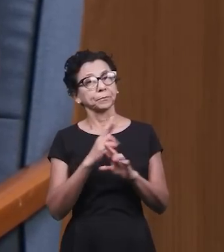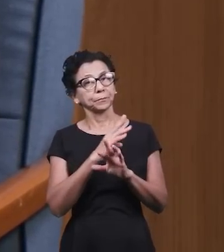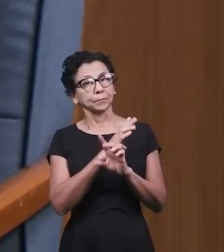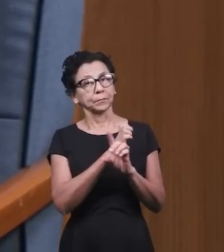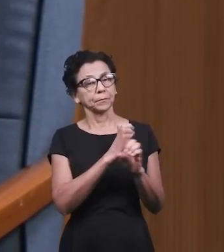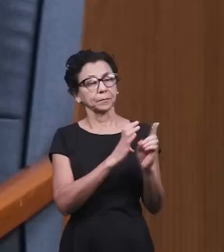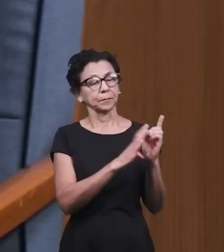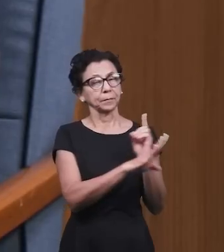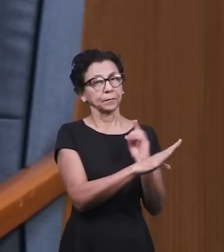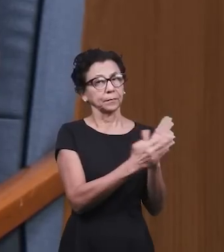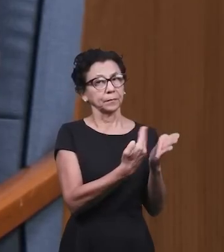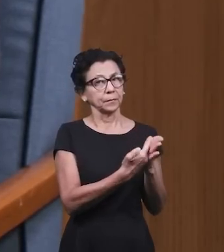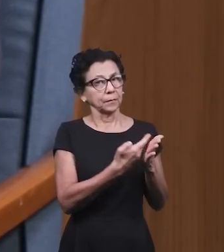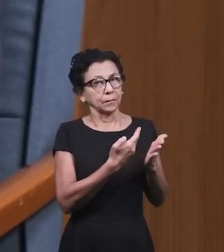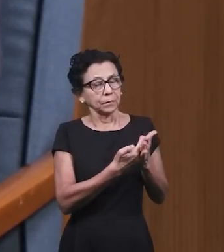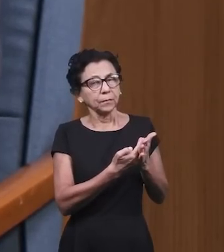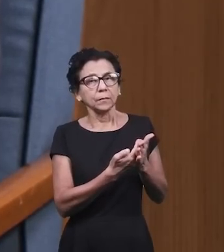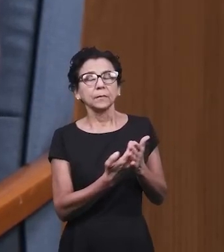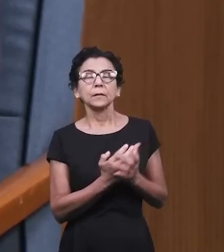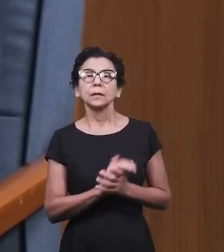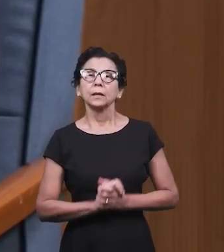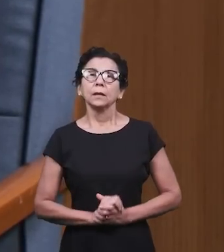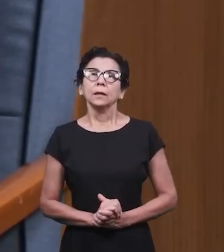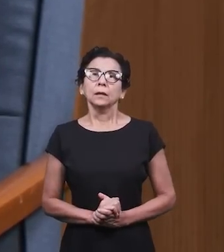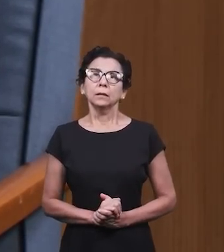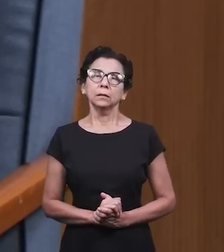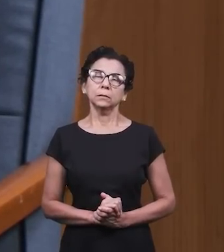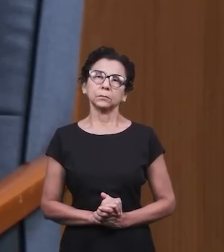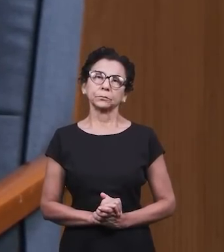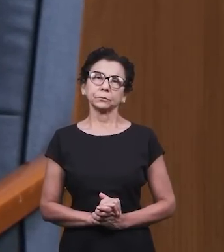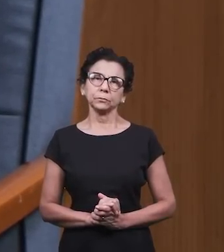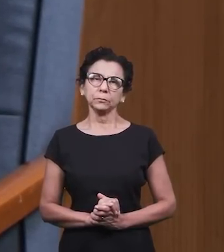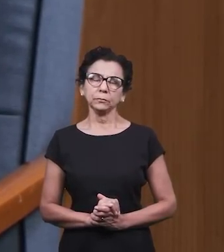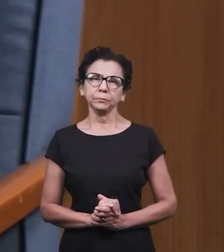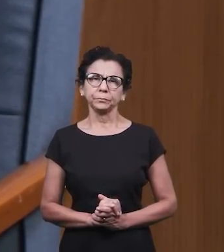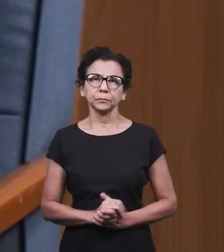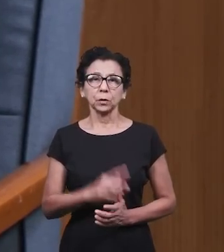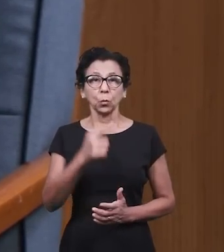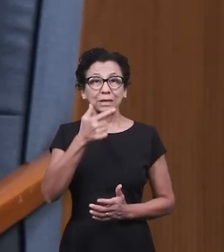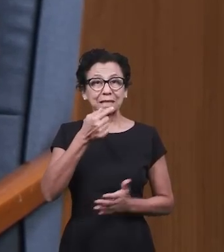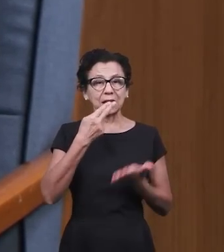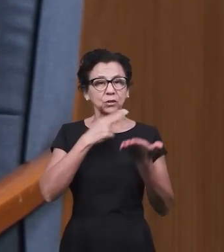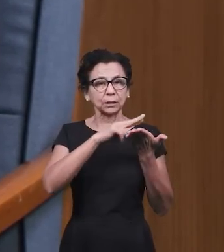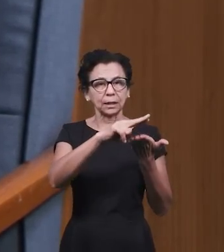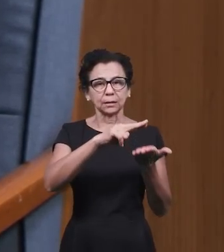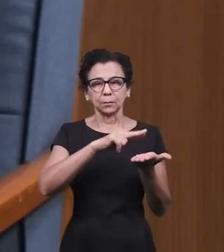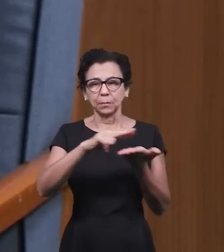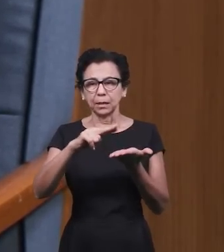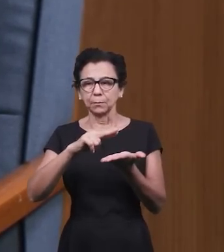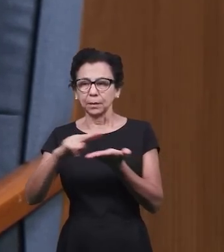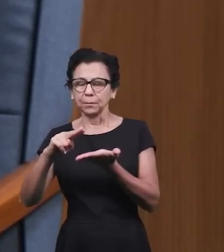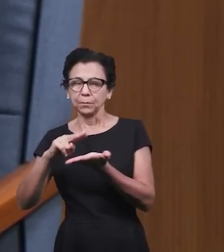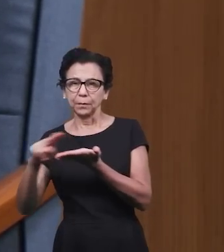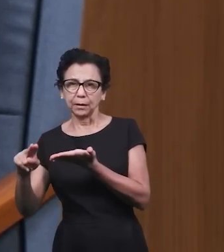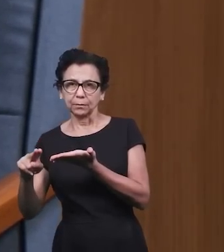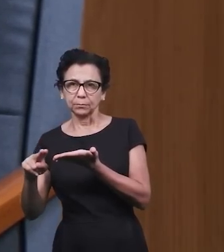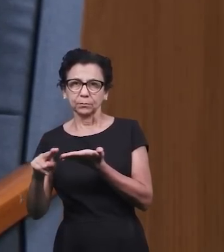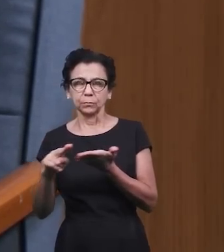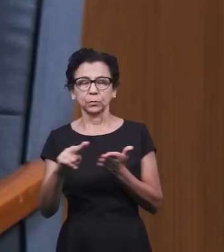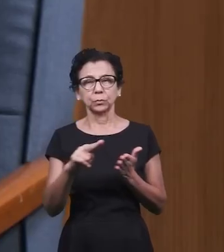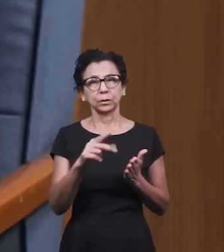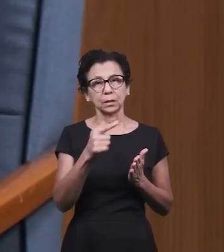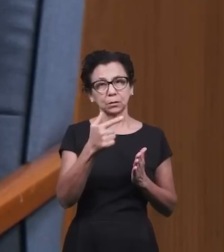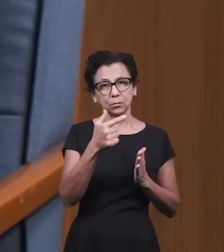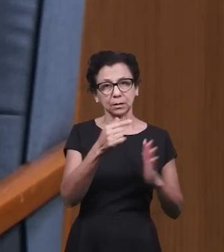Bíblica Dominical, nós vemos nas 7 cartas, particularmente, em cada uma delas, um